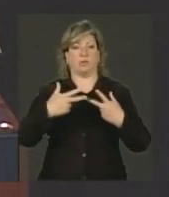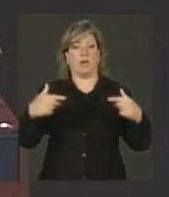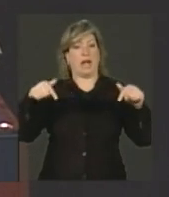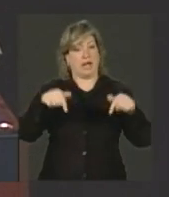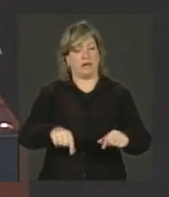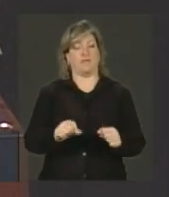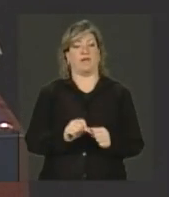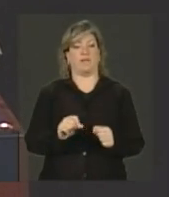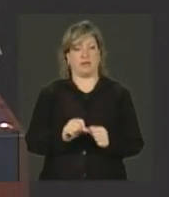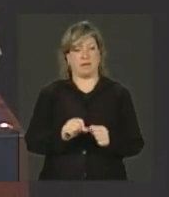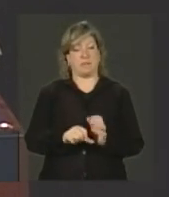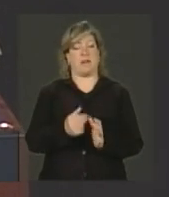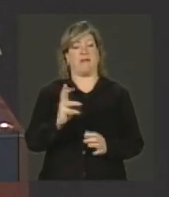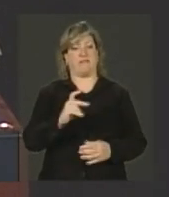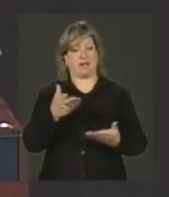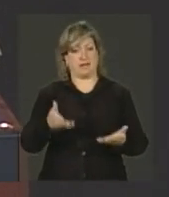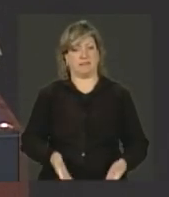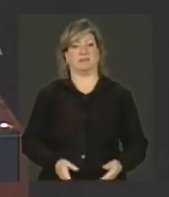foram introduzidas.